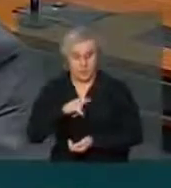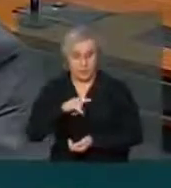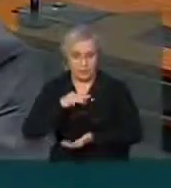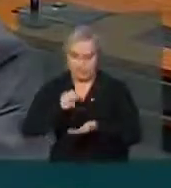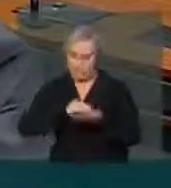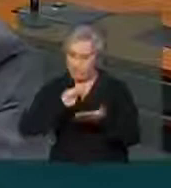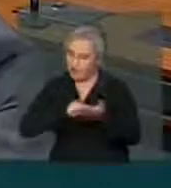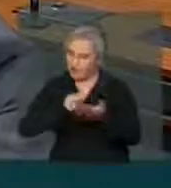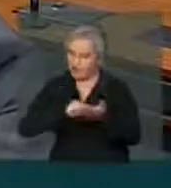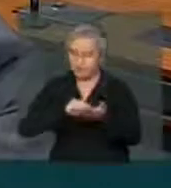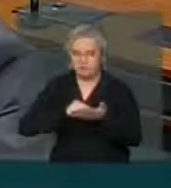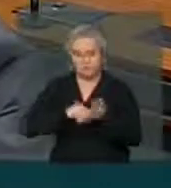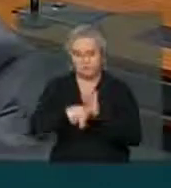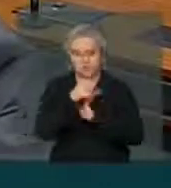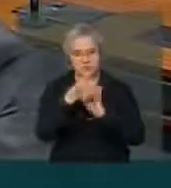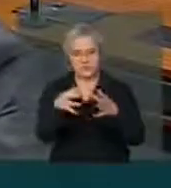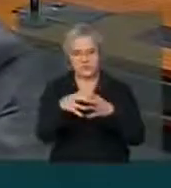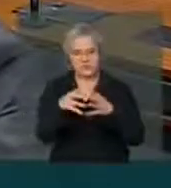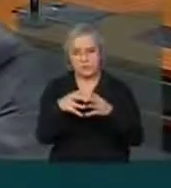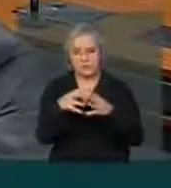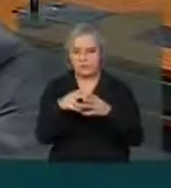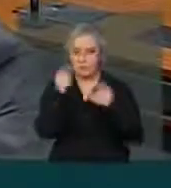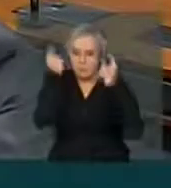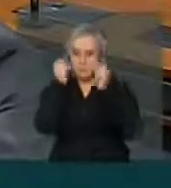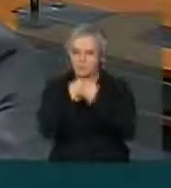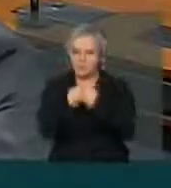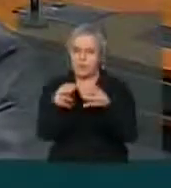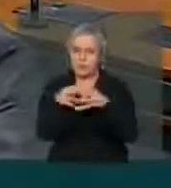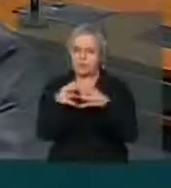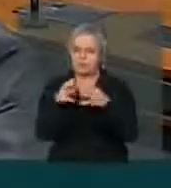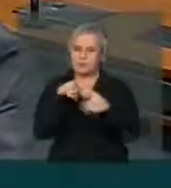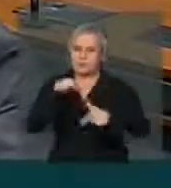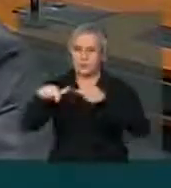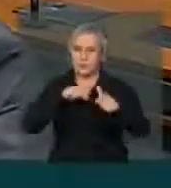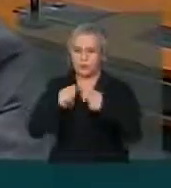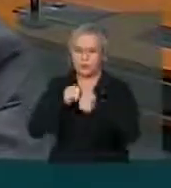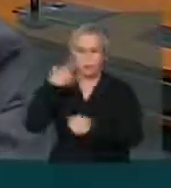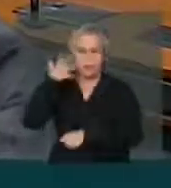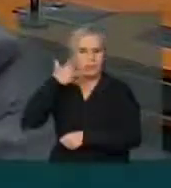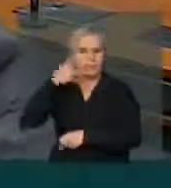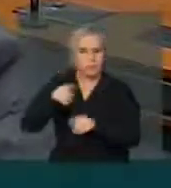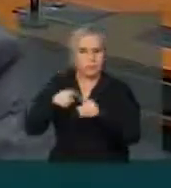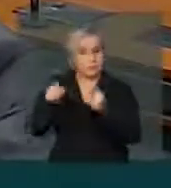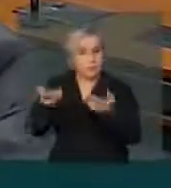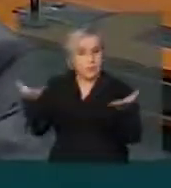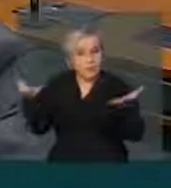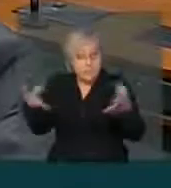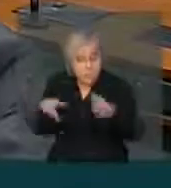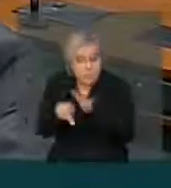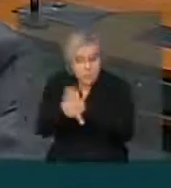seu partido se preocupa muito com a questão dos trabalhadores nos seus discursos, mas a gente tem neste setor